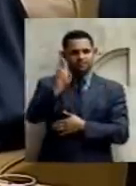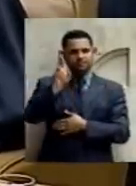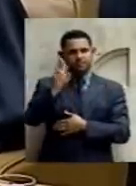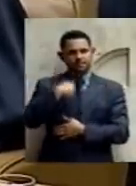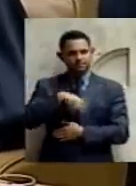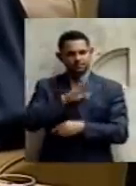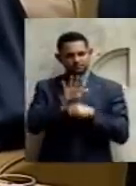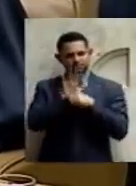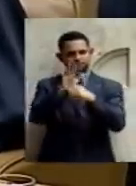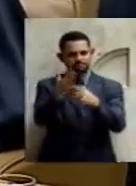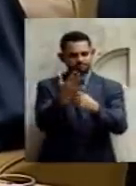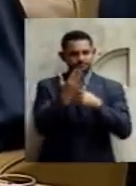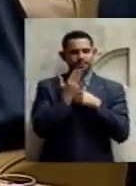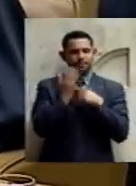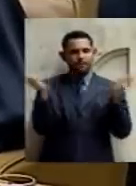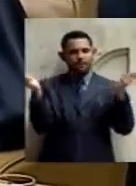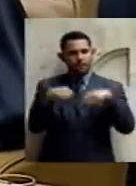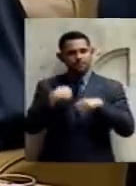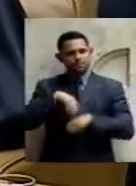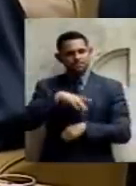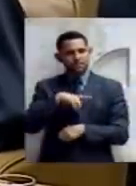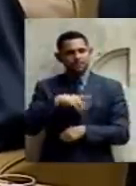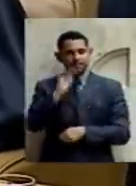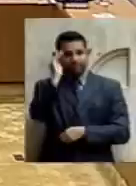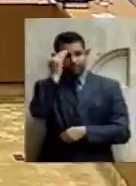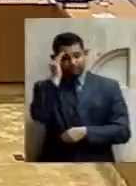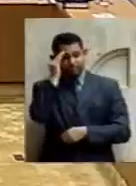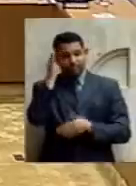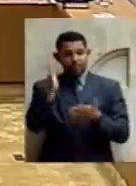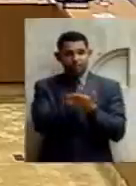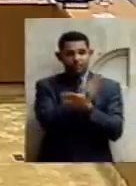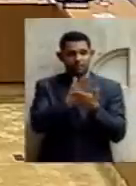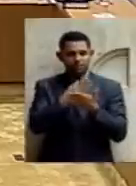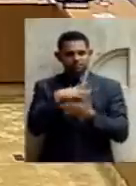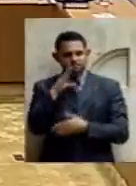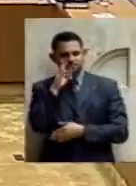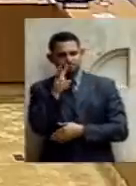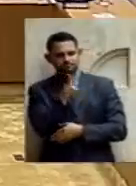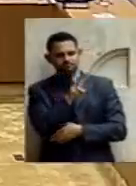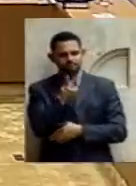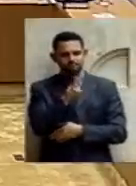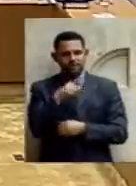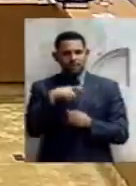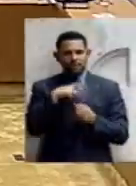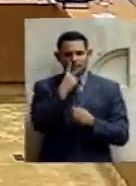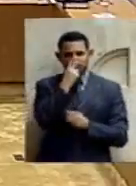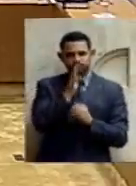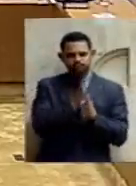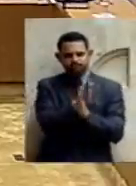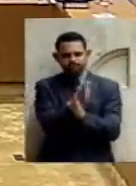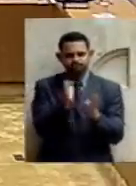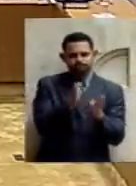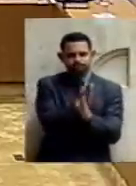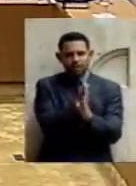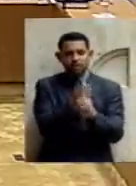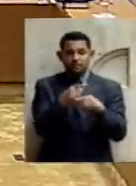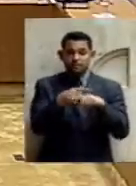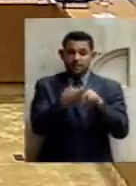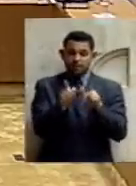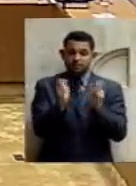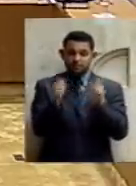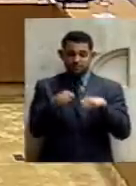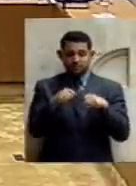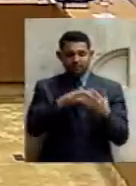seus favores, ou de ouvir recriminarem-na como traição à sua imparcialidade. Timbra-lhe